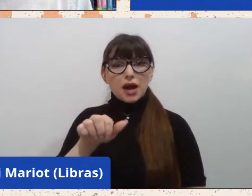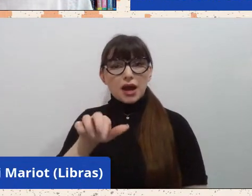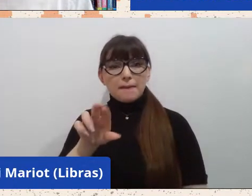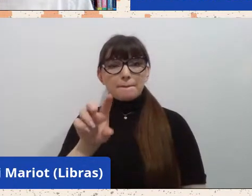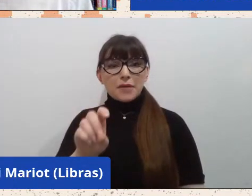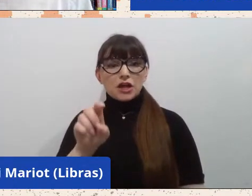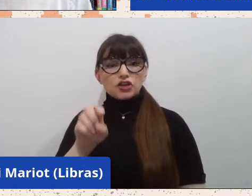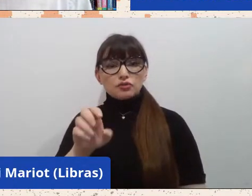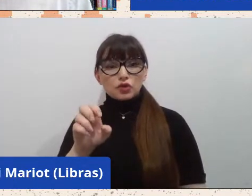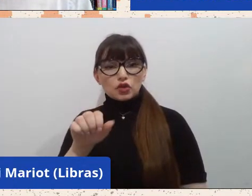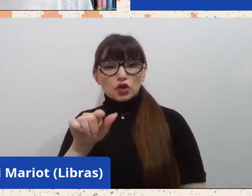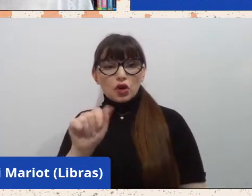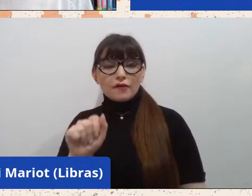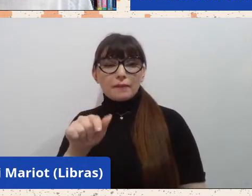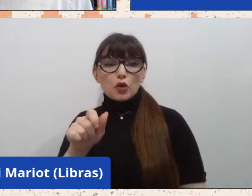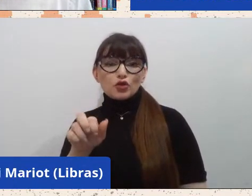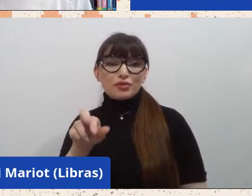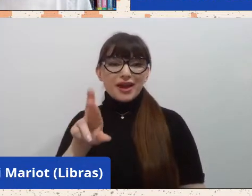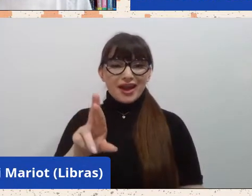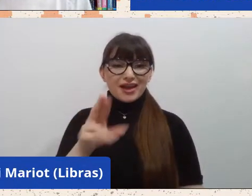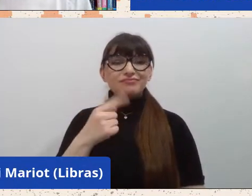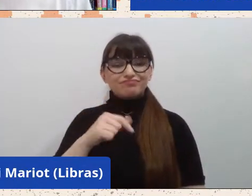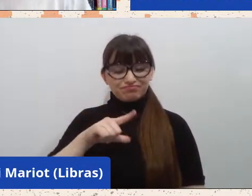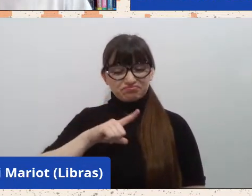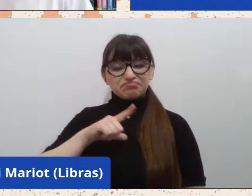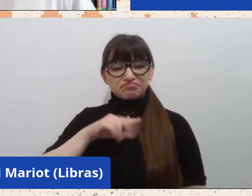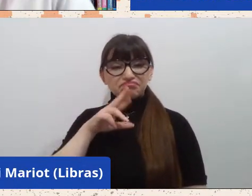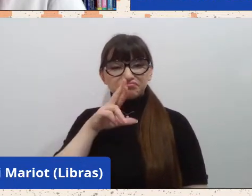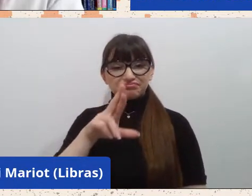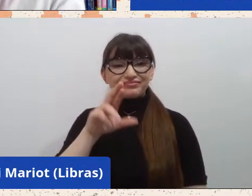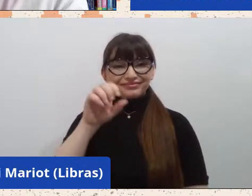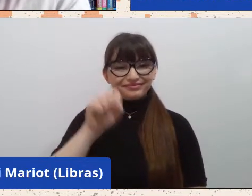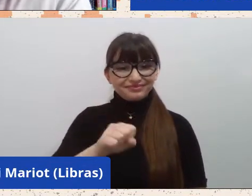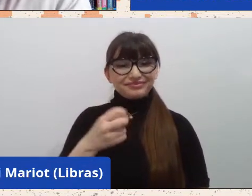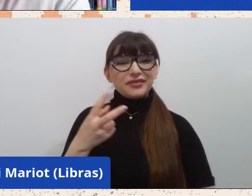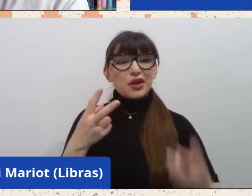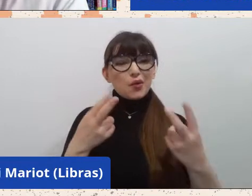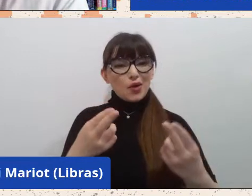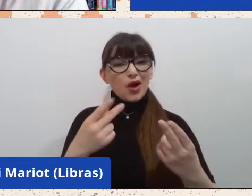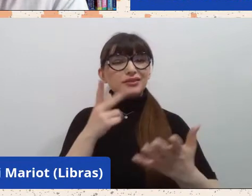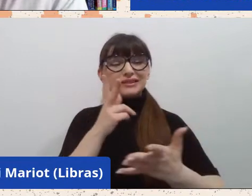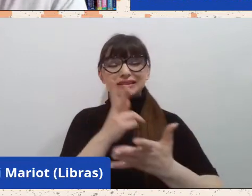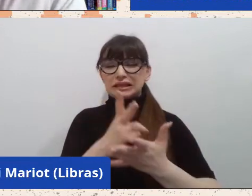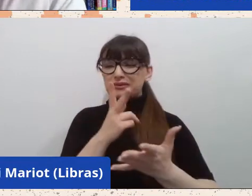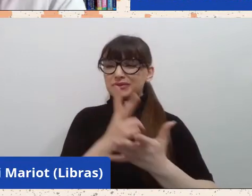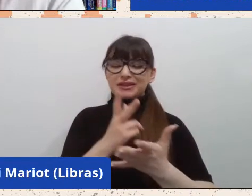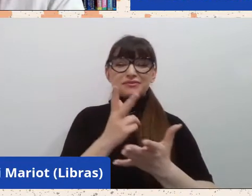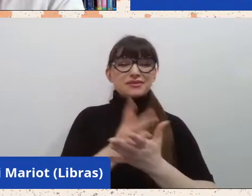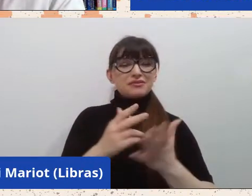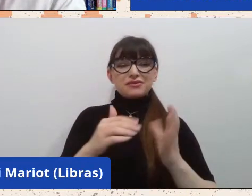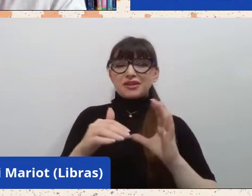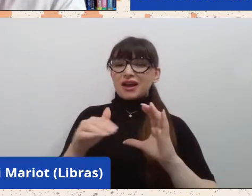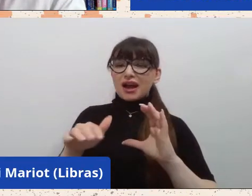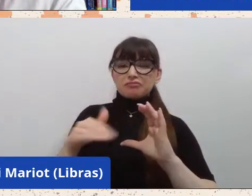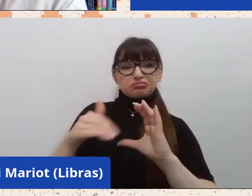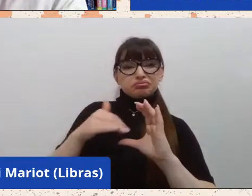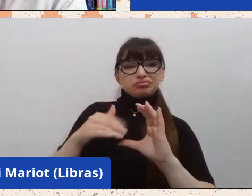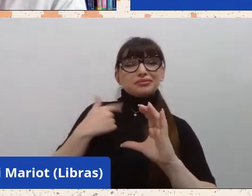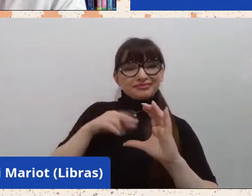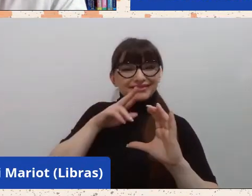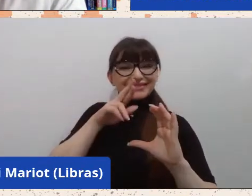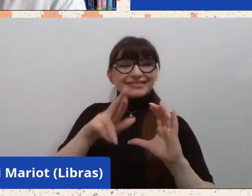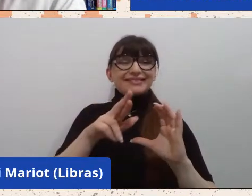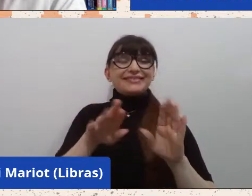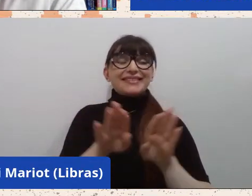eticanaPesquisa@amped.org.br, que nós teremos o maior prazer de responder, assim como respondemos a todas as demandas que nos chegam. Muito obrigado, Geovana,